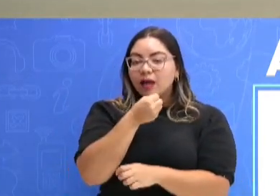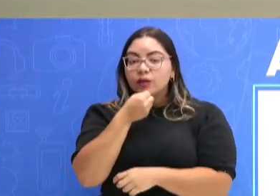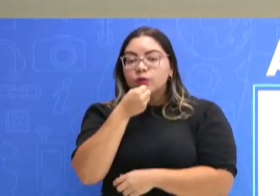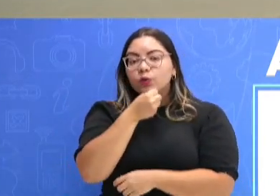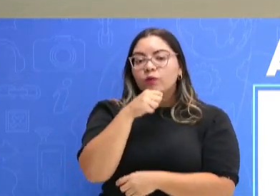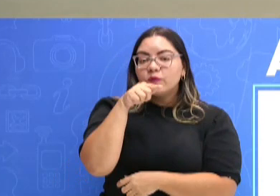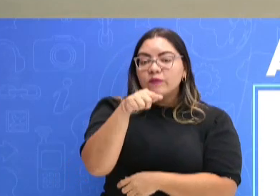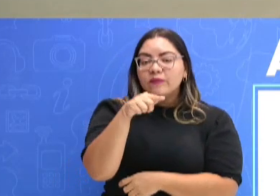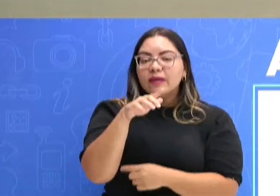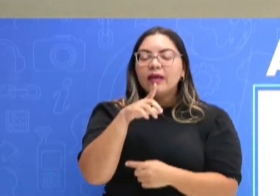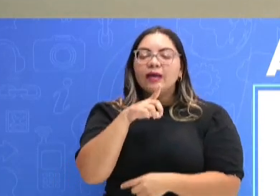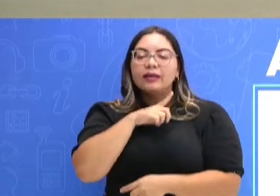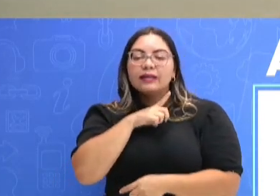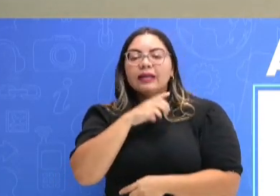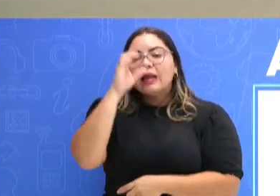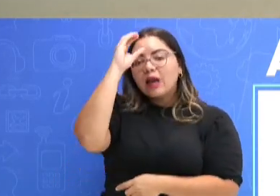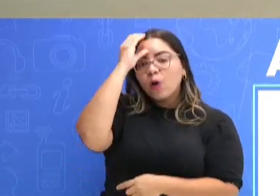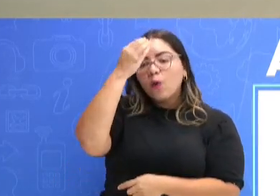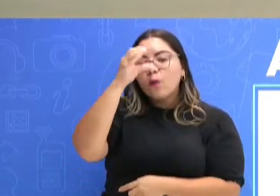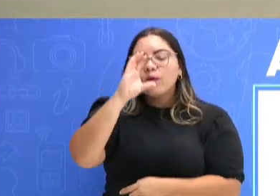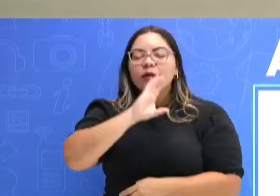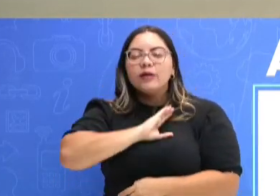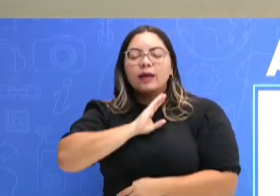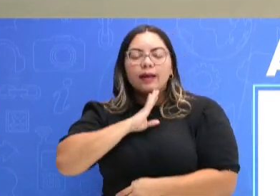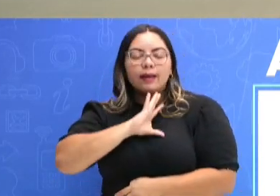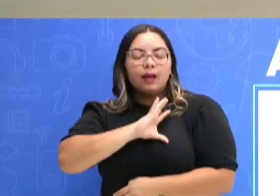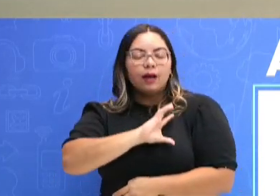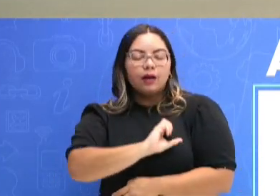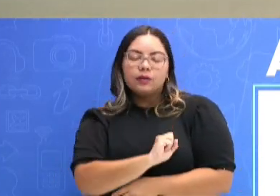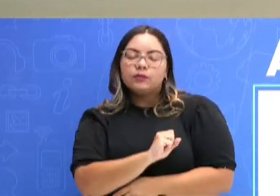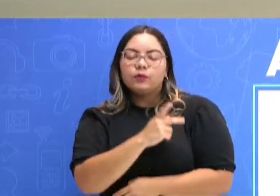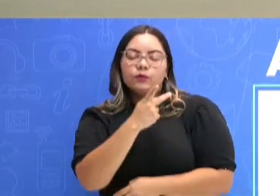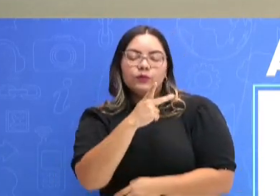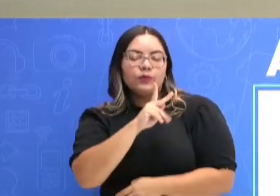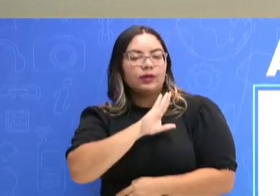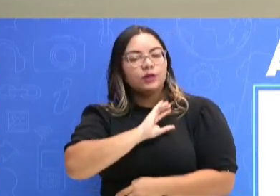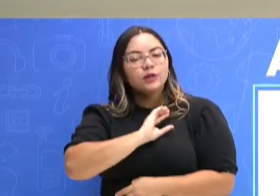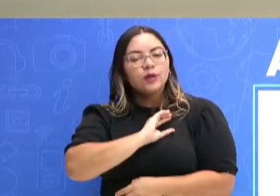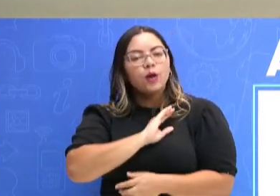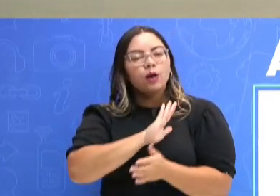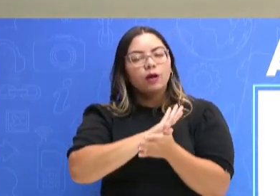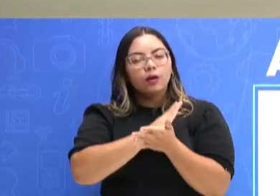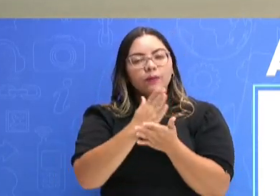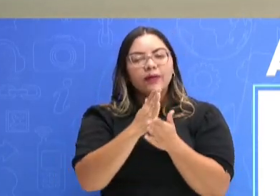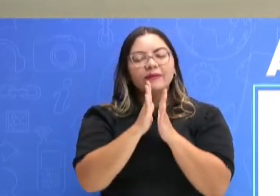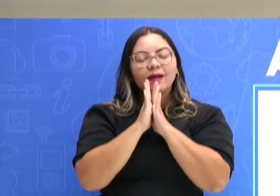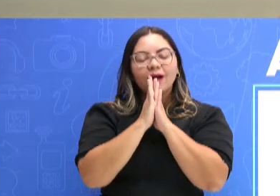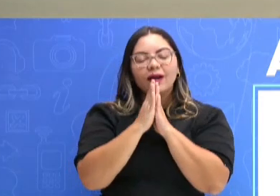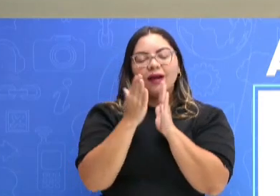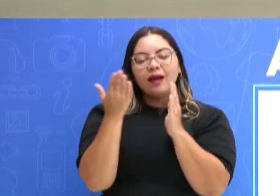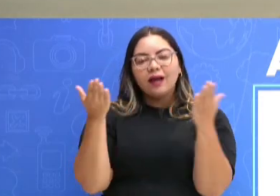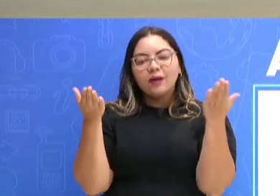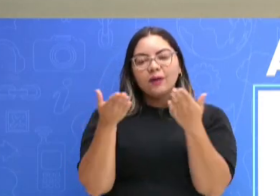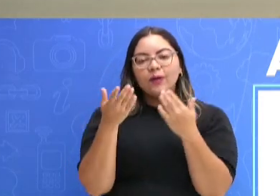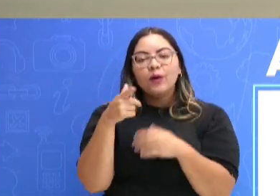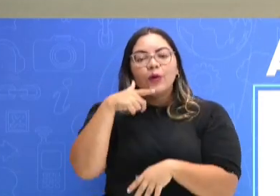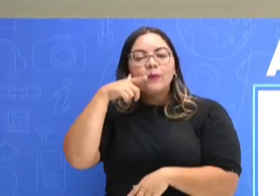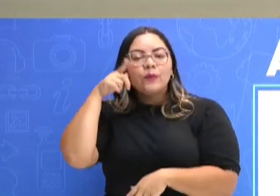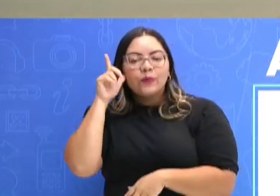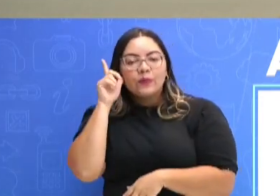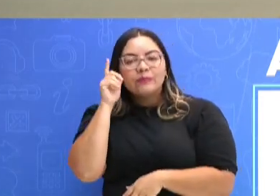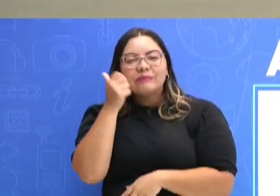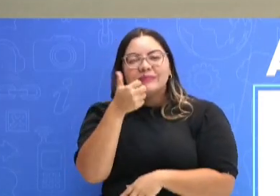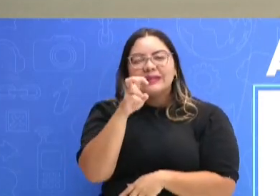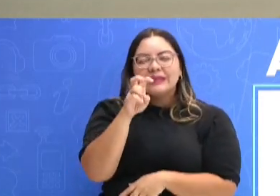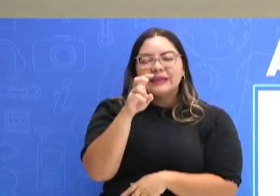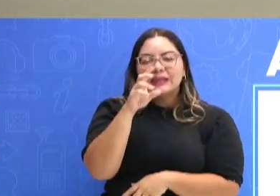da cultura caxiense, que sempre foi apaixonado pelo seu município, começará agora. Porque ontem nós temos um processo estatório, acredito, de